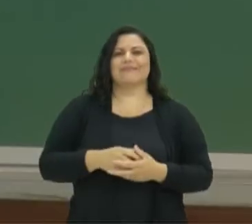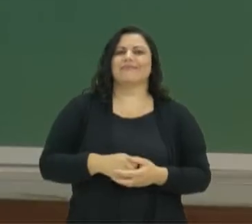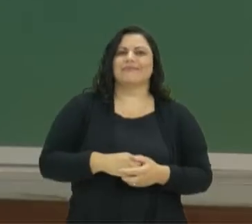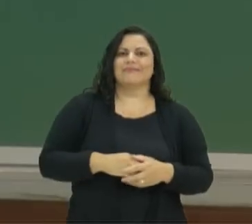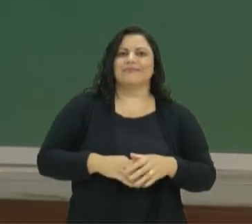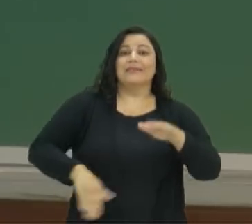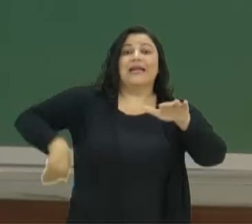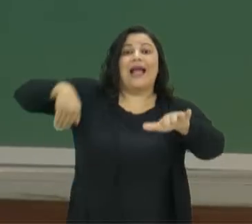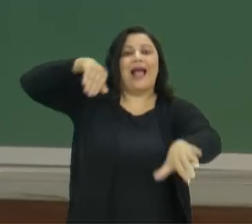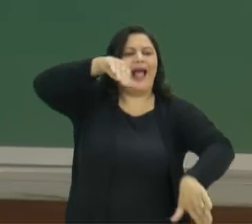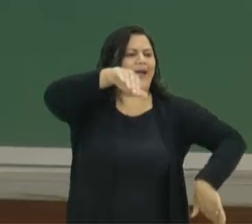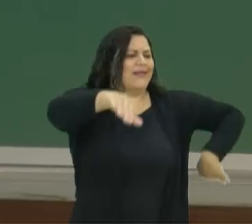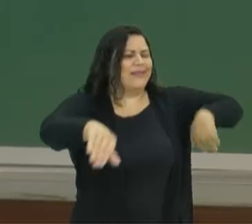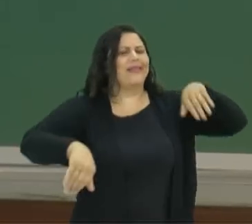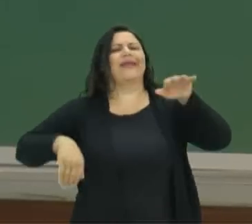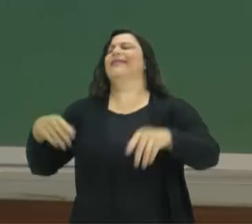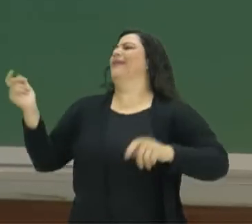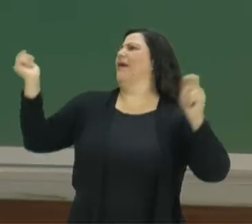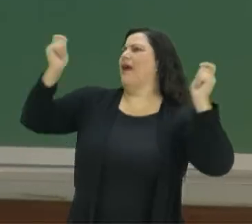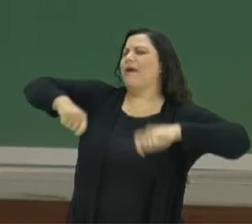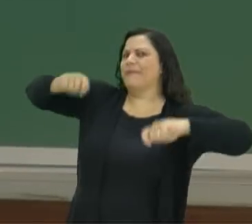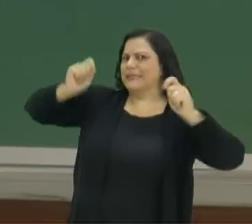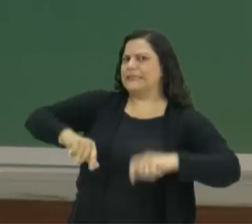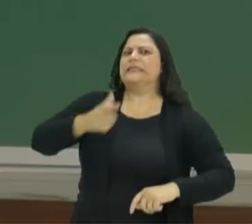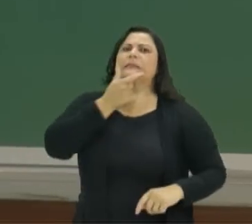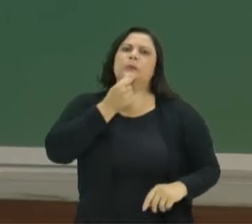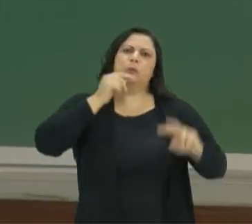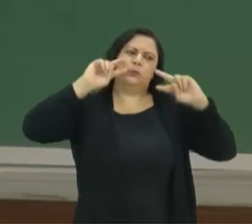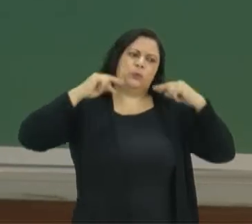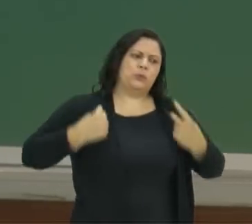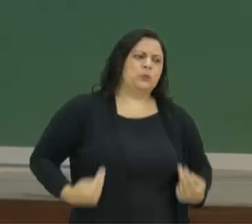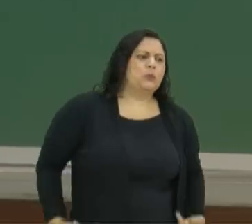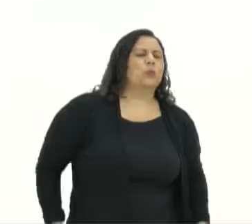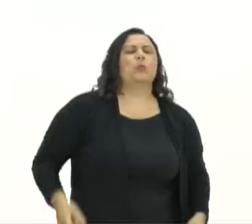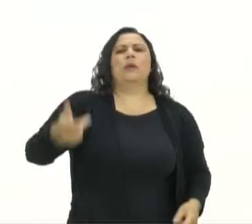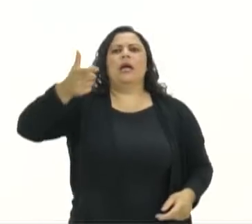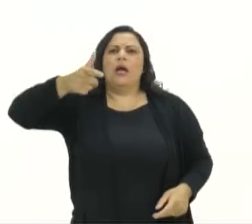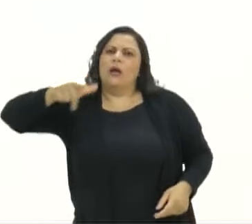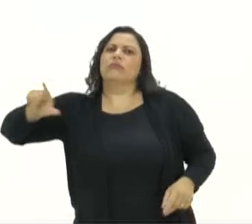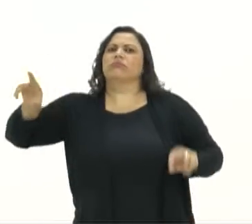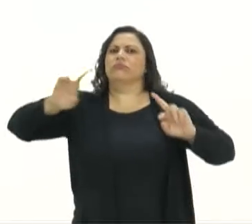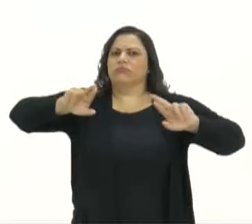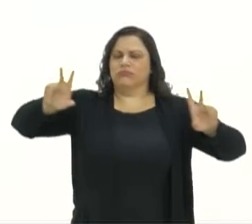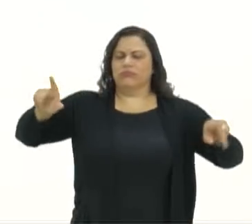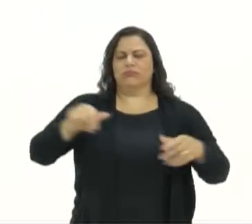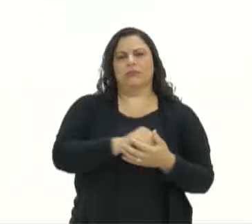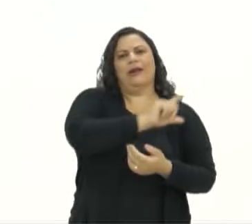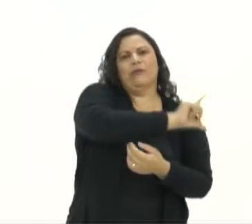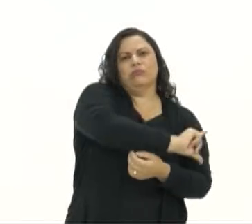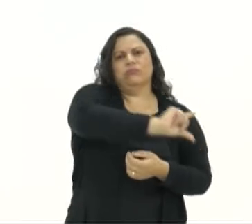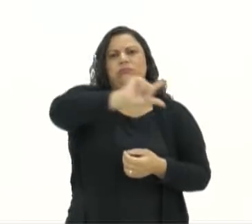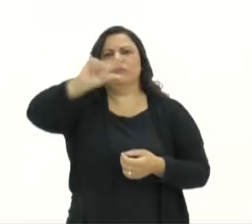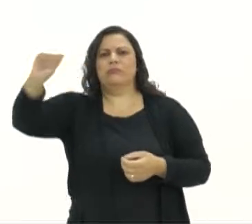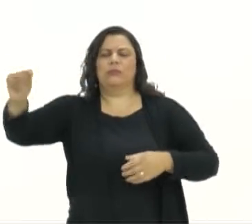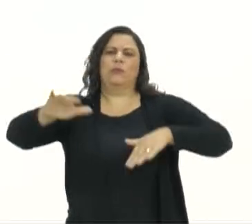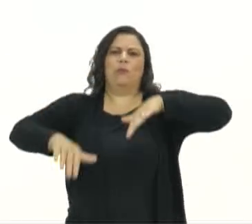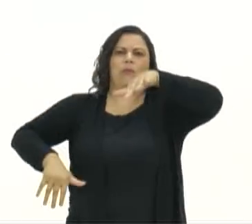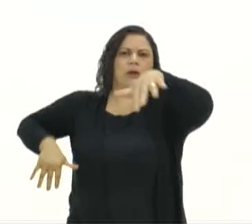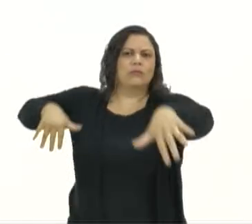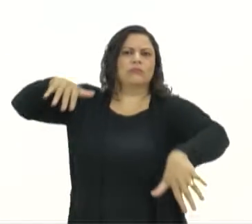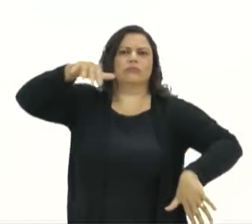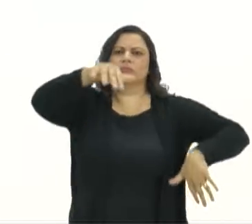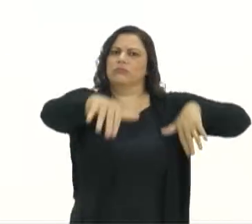Nadar é a capacidade do homem e de outros seres vivos de se deslocarem através de